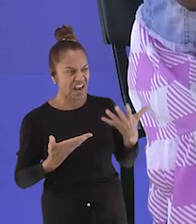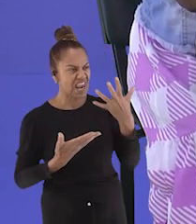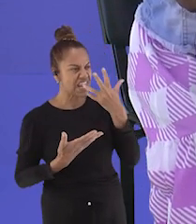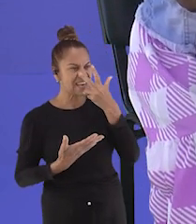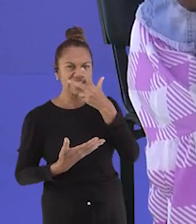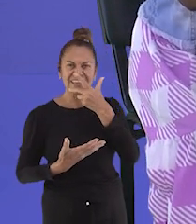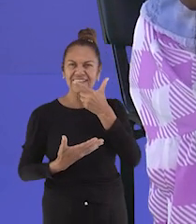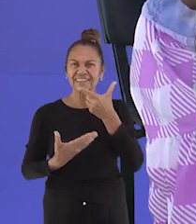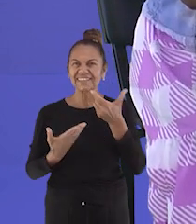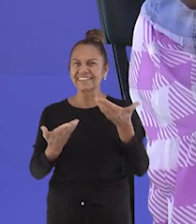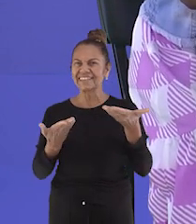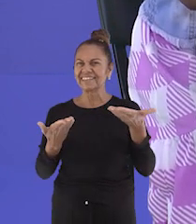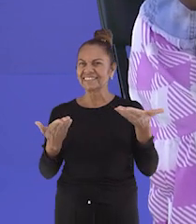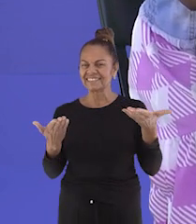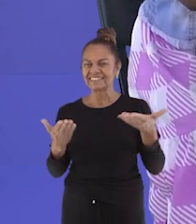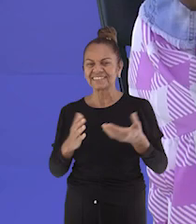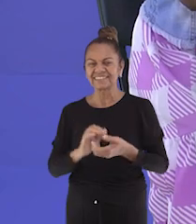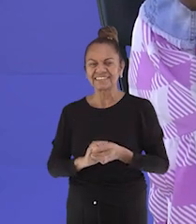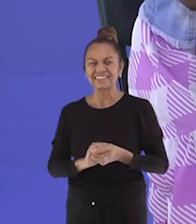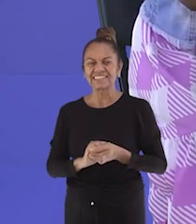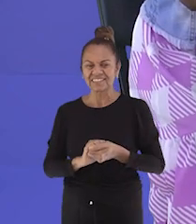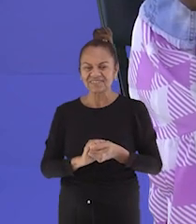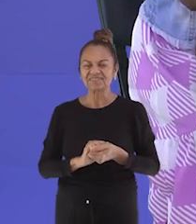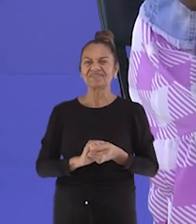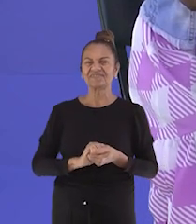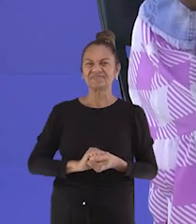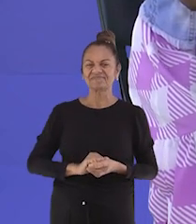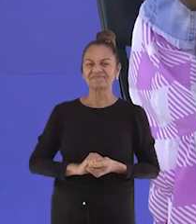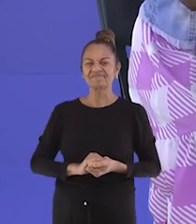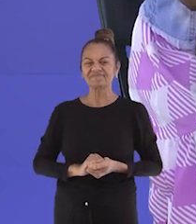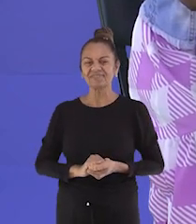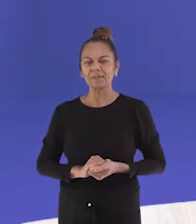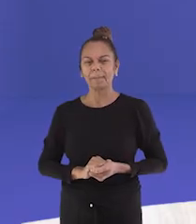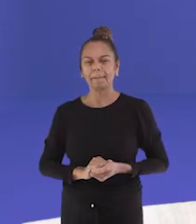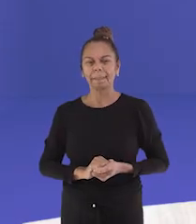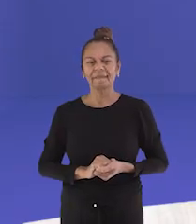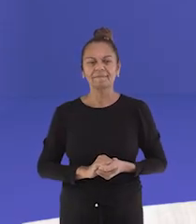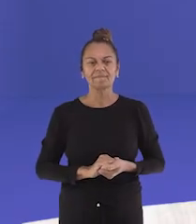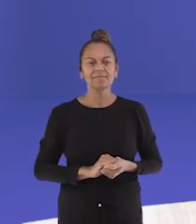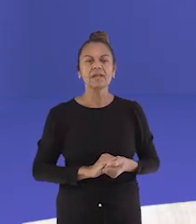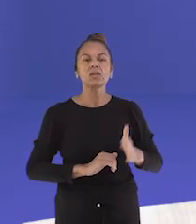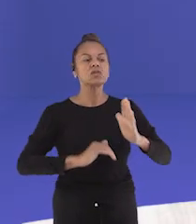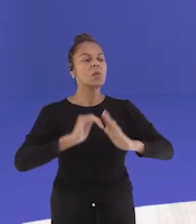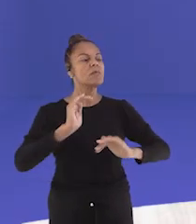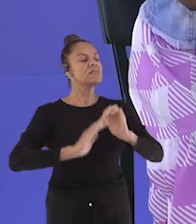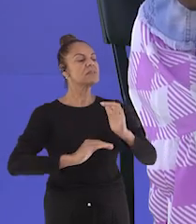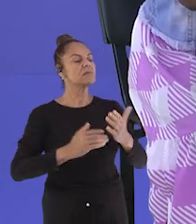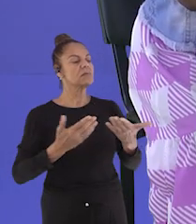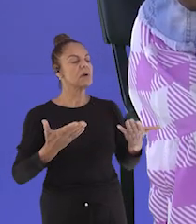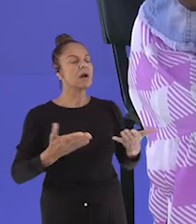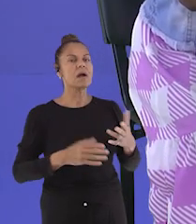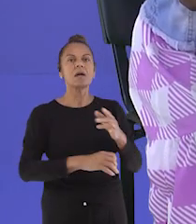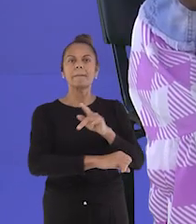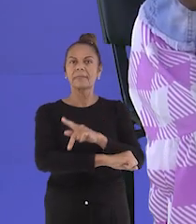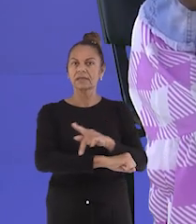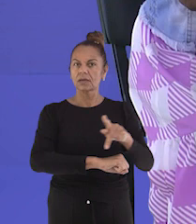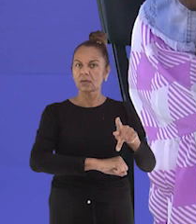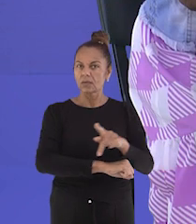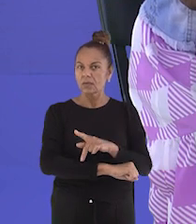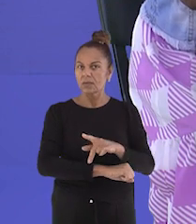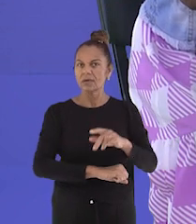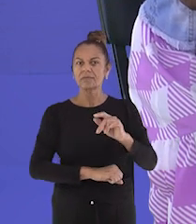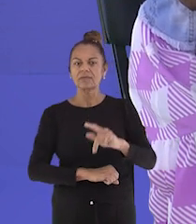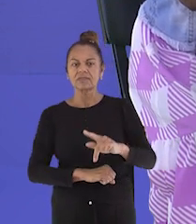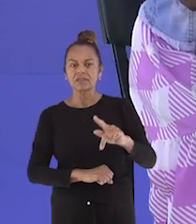lindíssima. Sim, 55 anos de jornada. Sua profissão? Pedagoga,